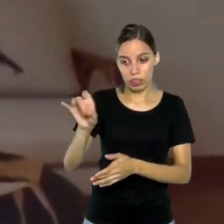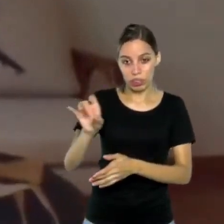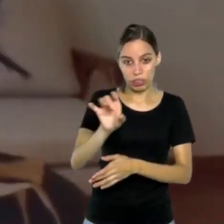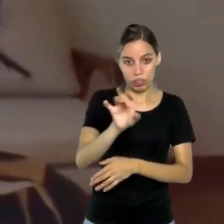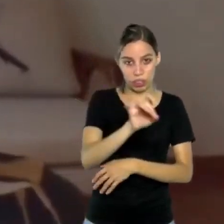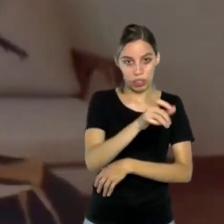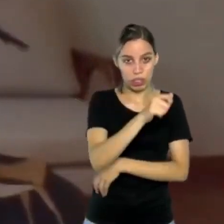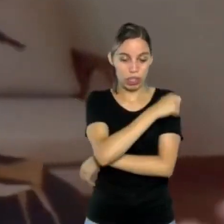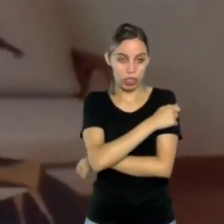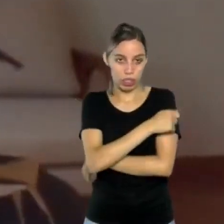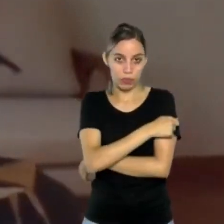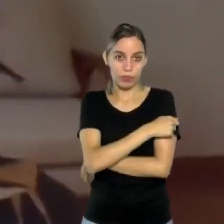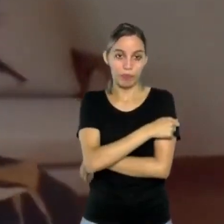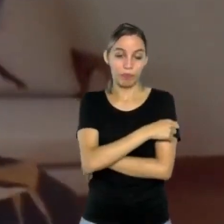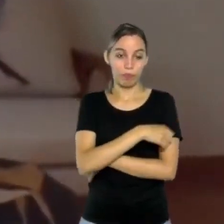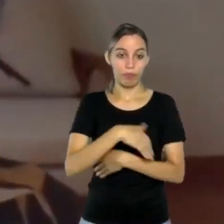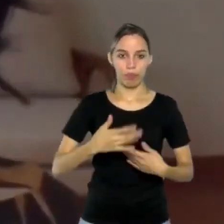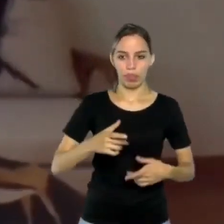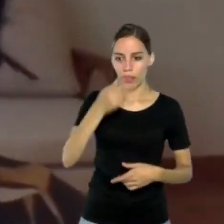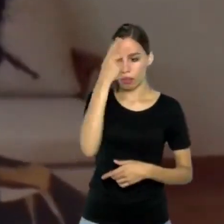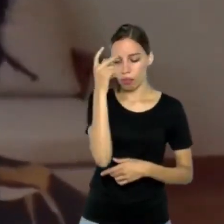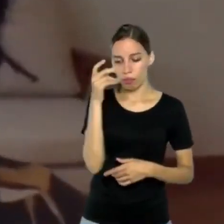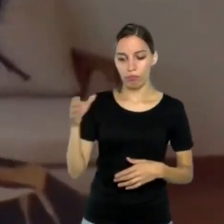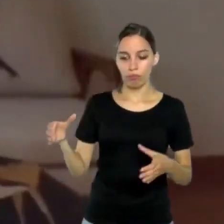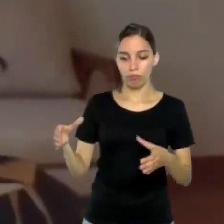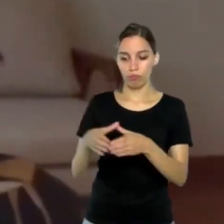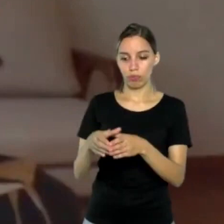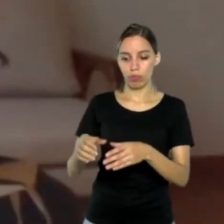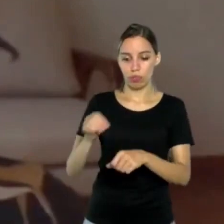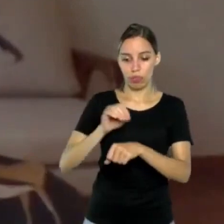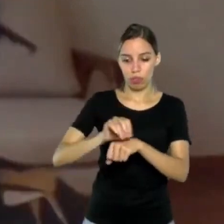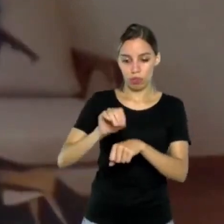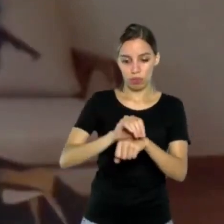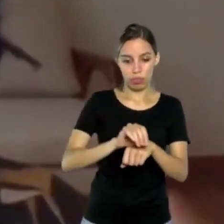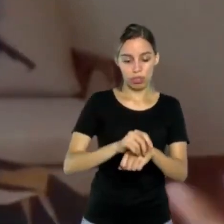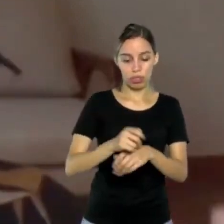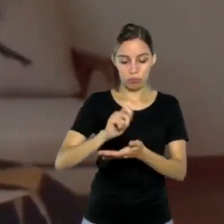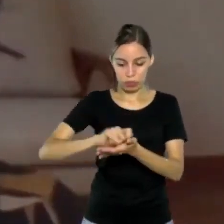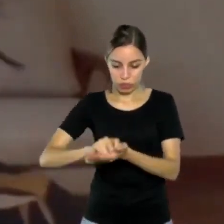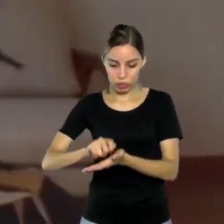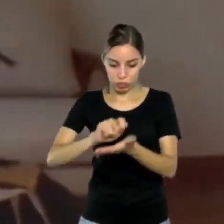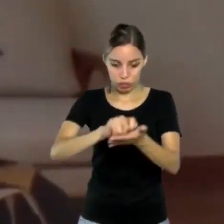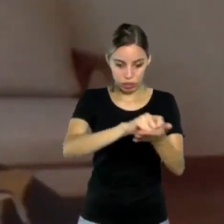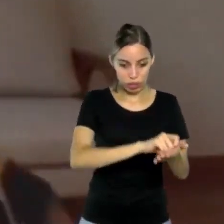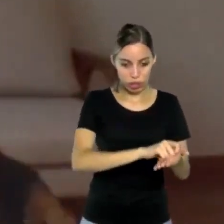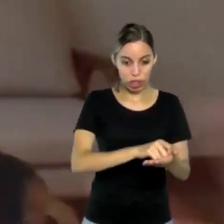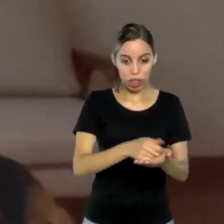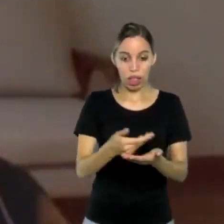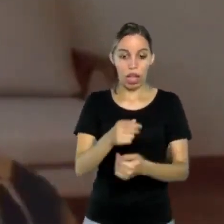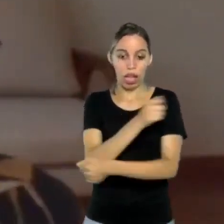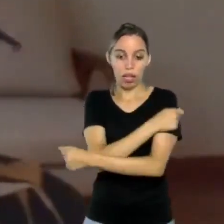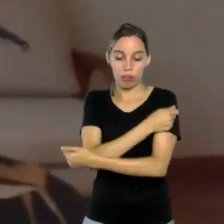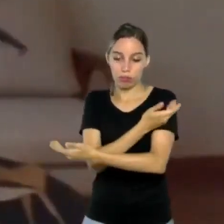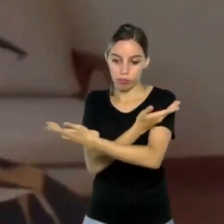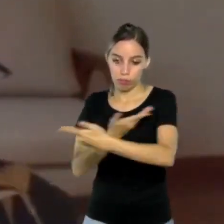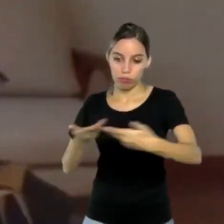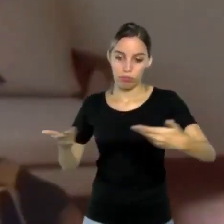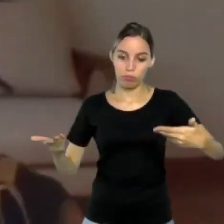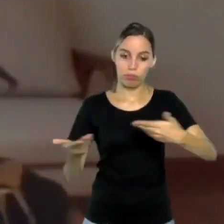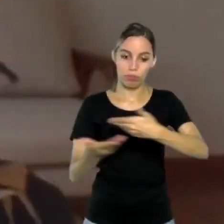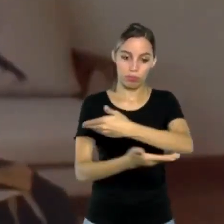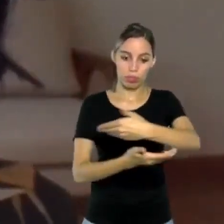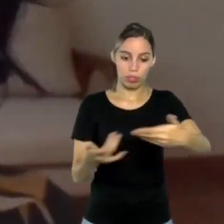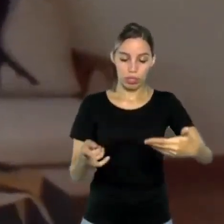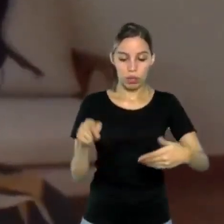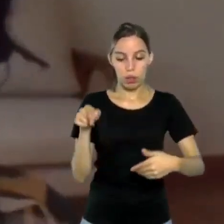Então, as pessoas se reúnem para ler os textos uns dos outros e entender o que está escrevendo, para onde que está indo. Olha, tem um fio